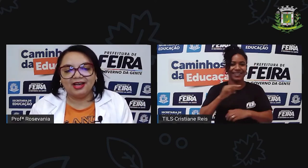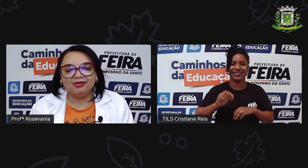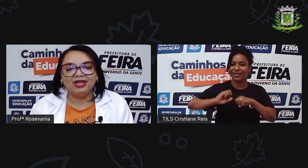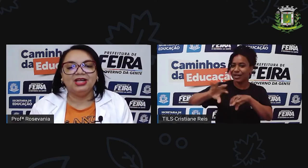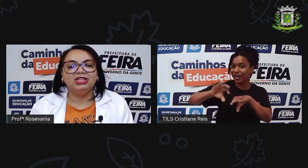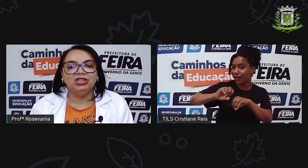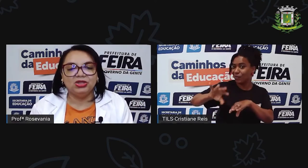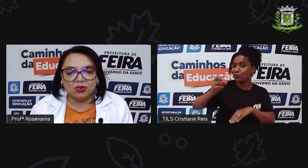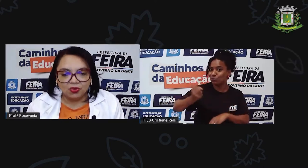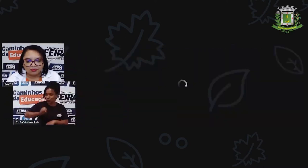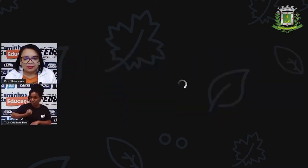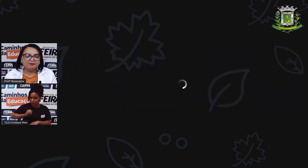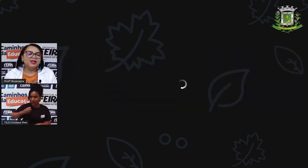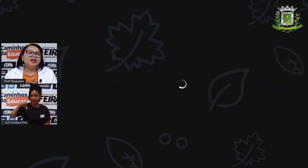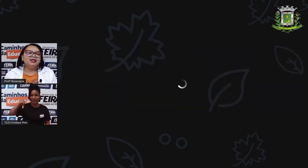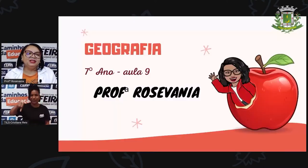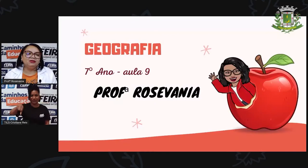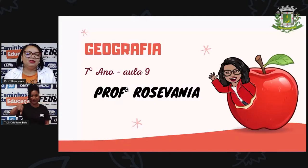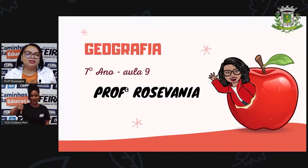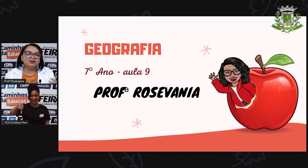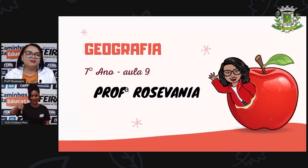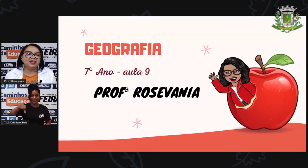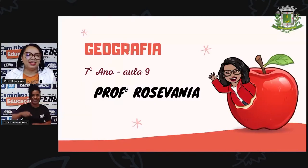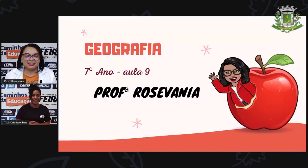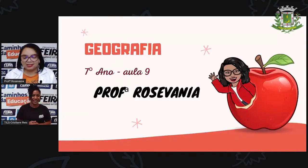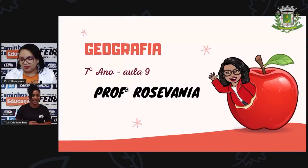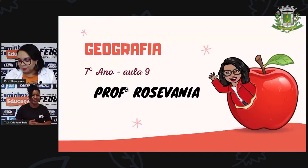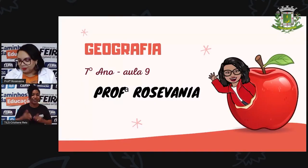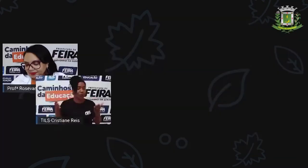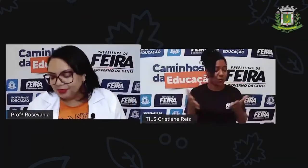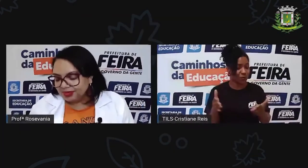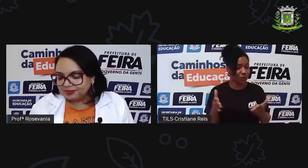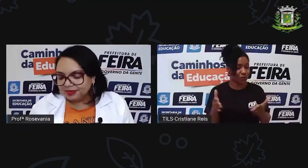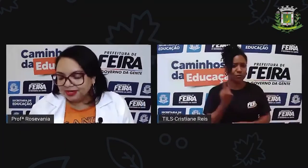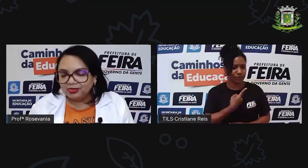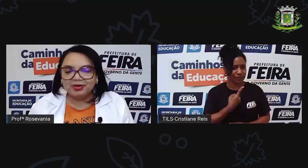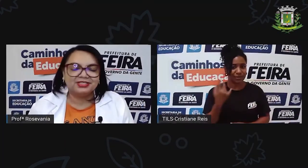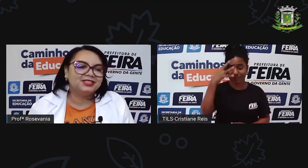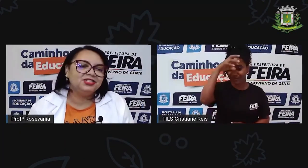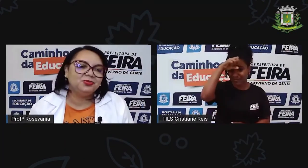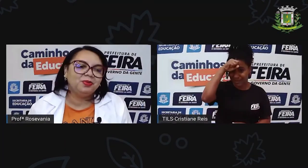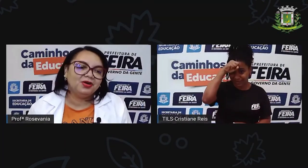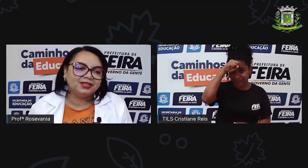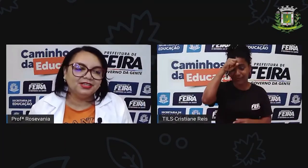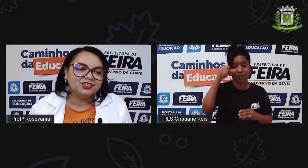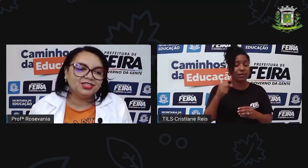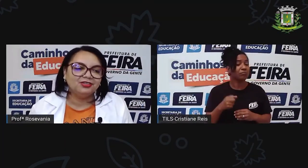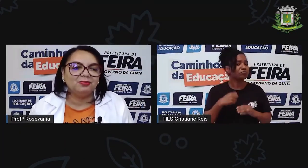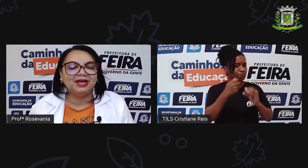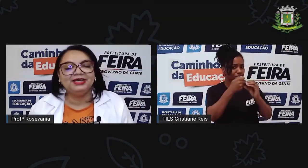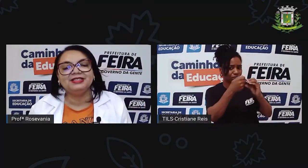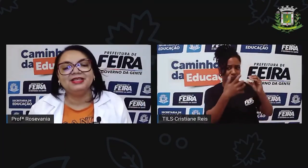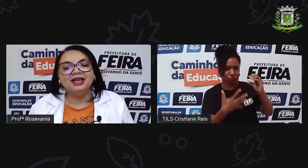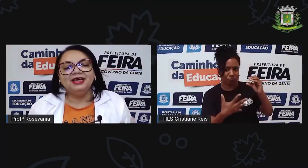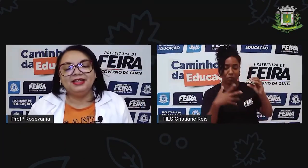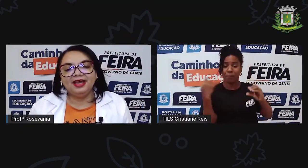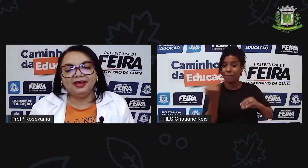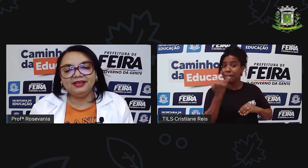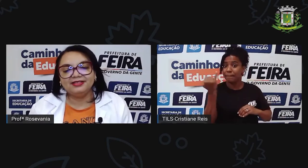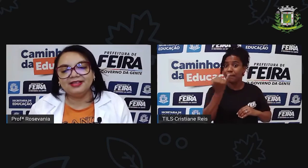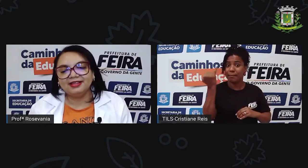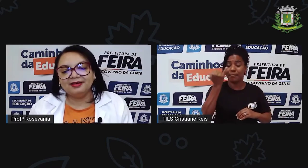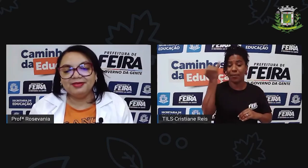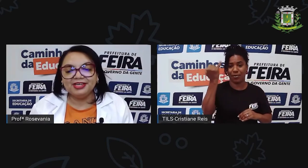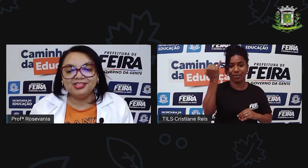nossa aula nove. Então nós vamos falar sobre um aspecto bastante importante no país que